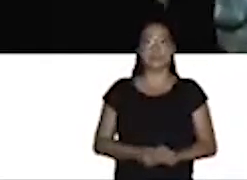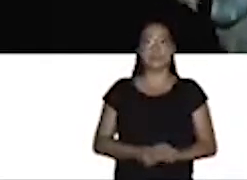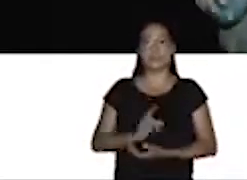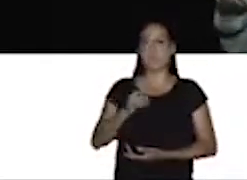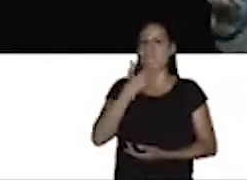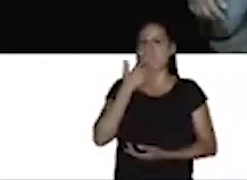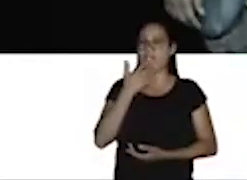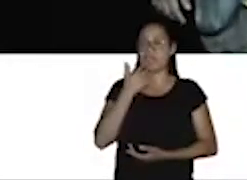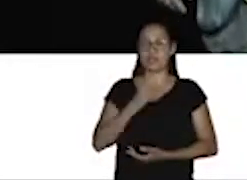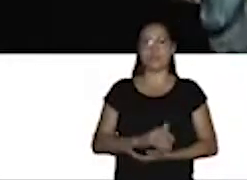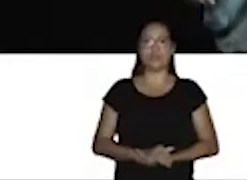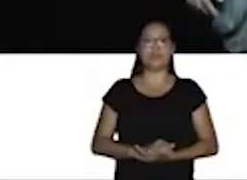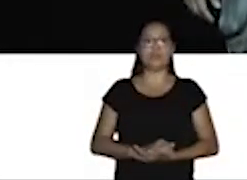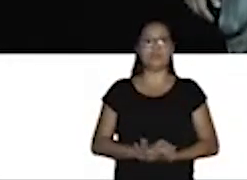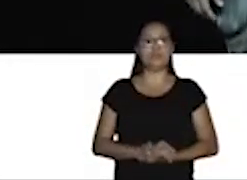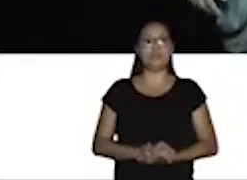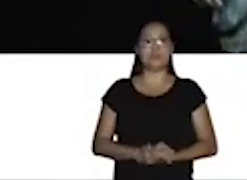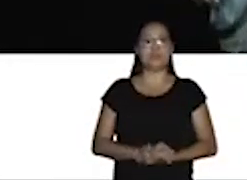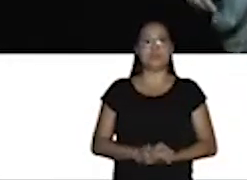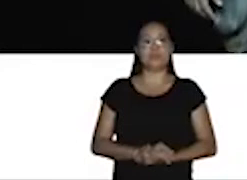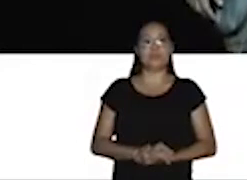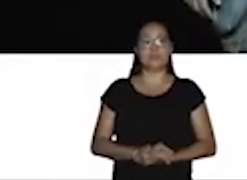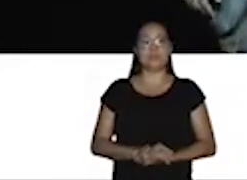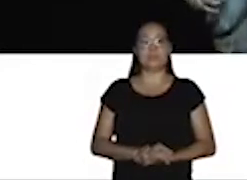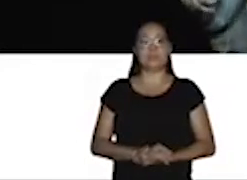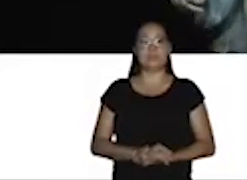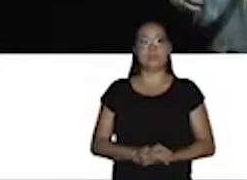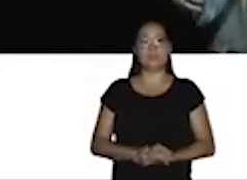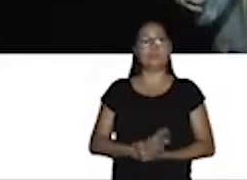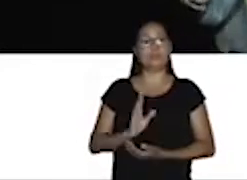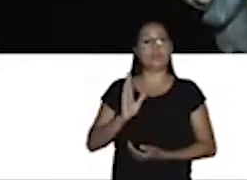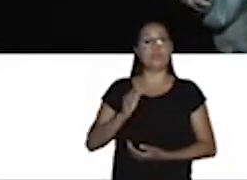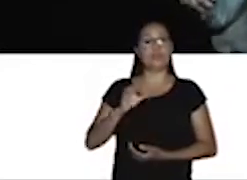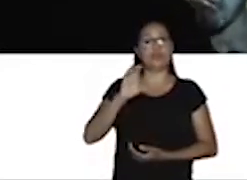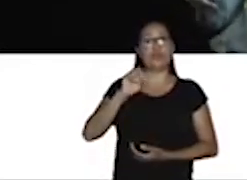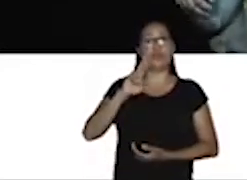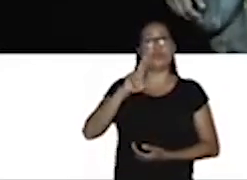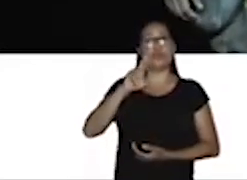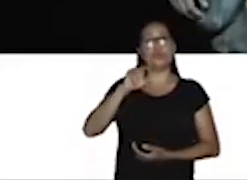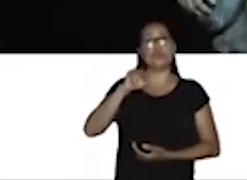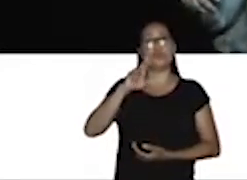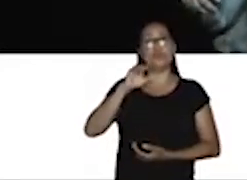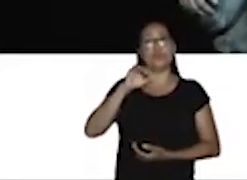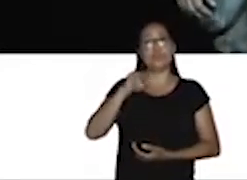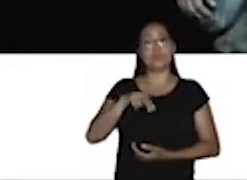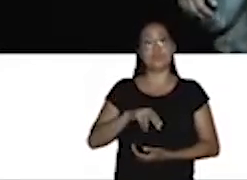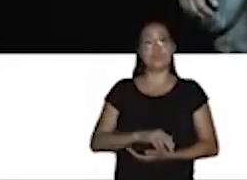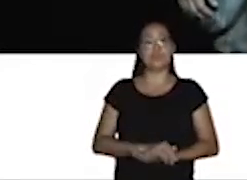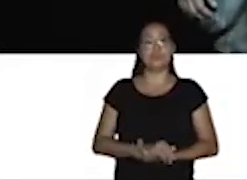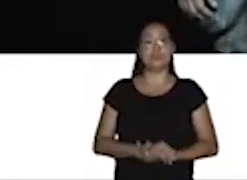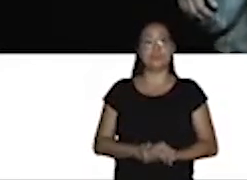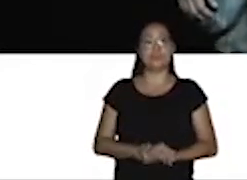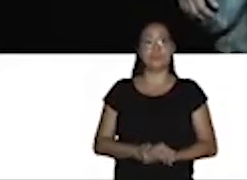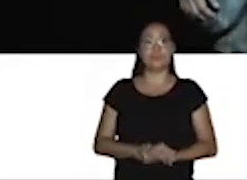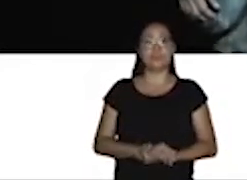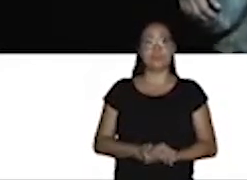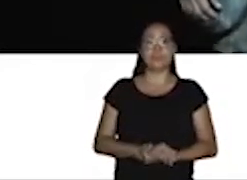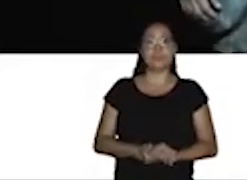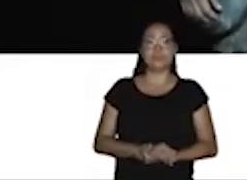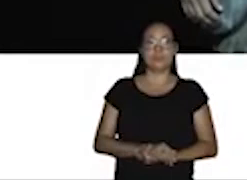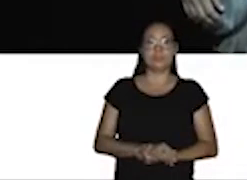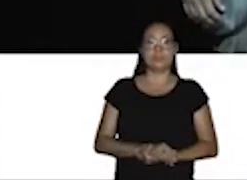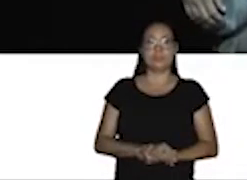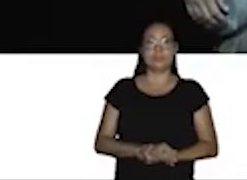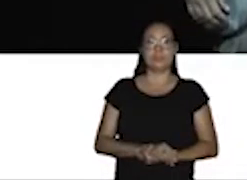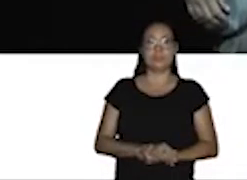vai ser fácil, atenção. Muita gente passou lá. Eu passei em Curumim. No... Eu passo lá, Carlinhos.